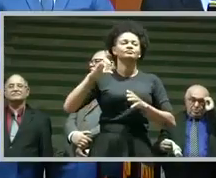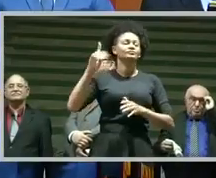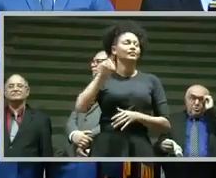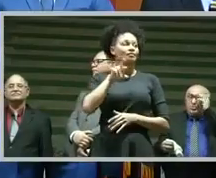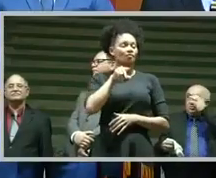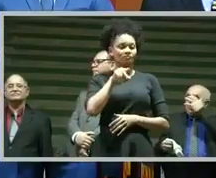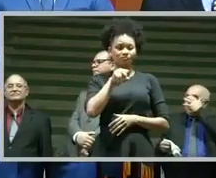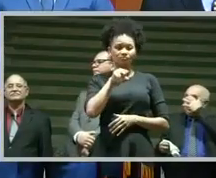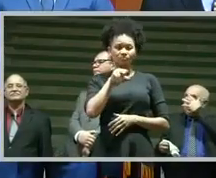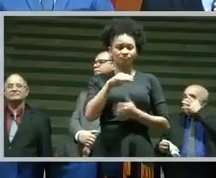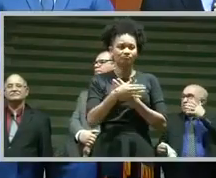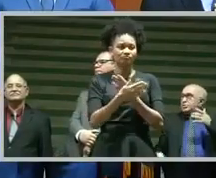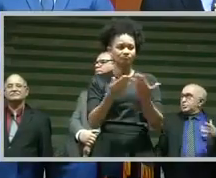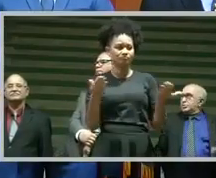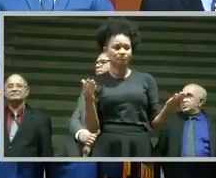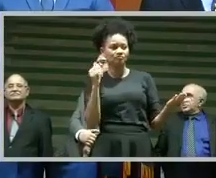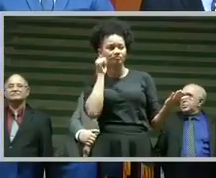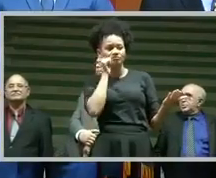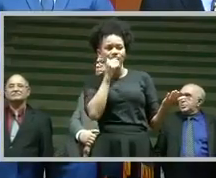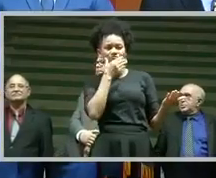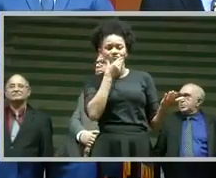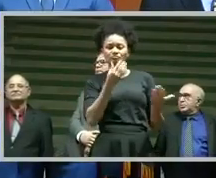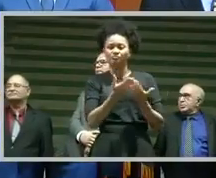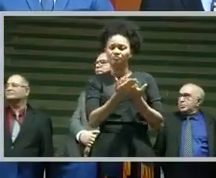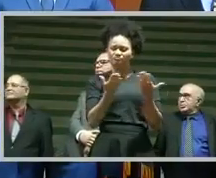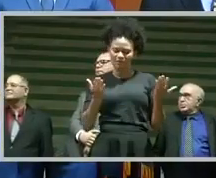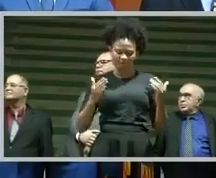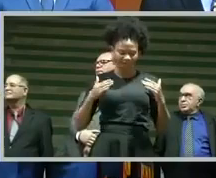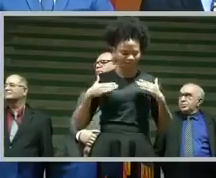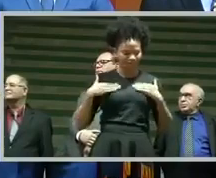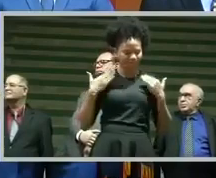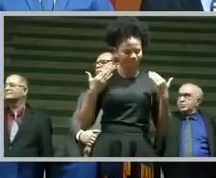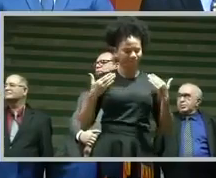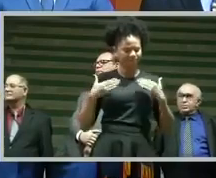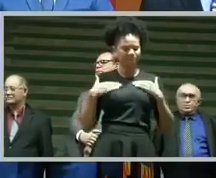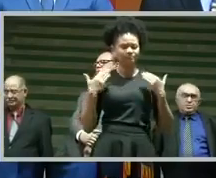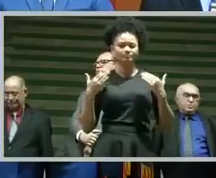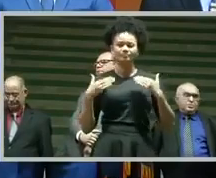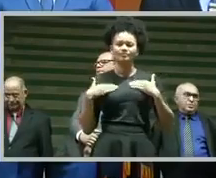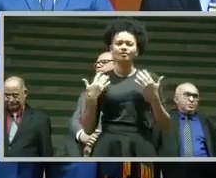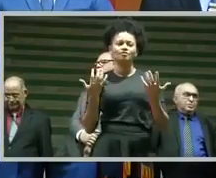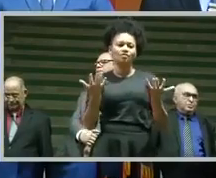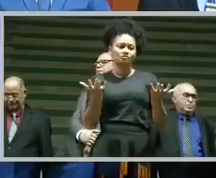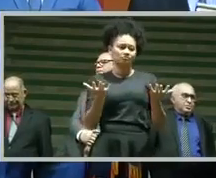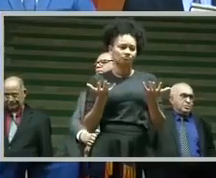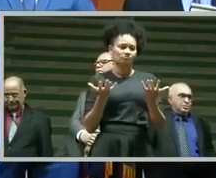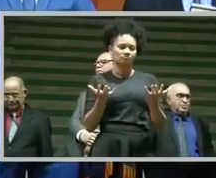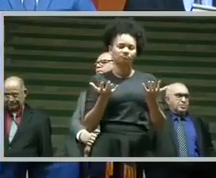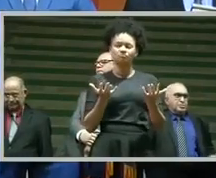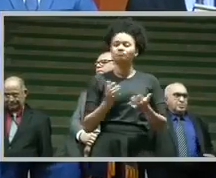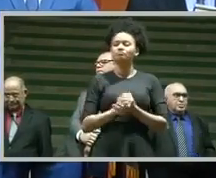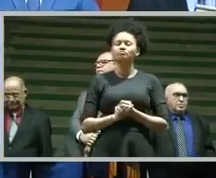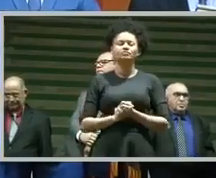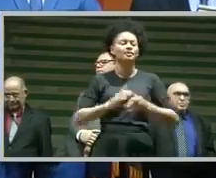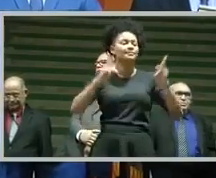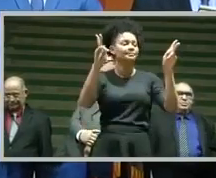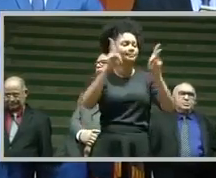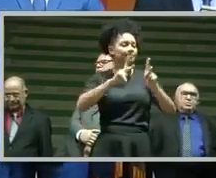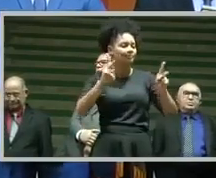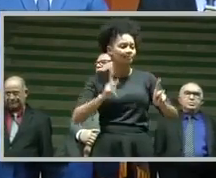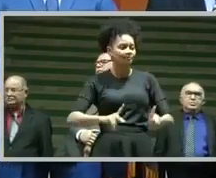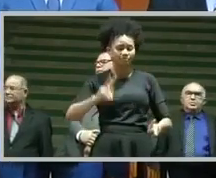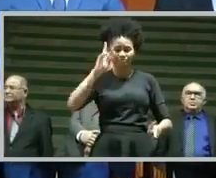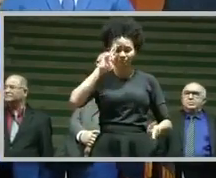Meus irmãos, minhas irmãs, com alegria eu quero cumprimentá-los com a paz do